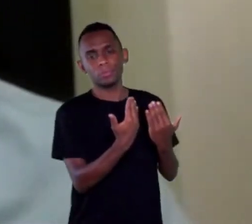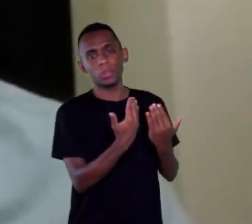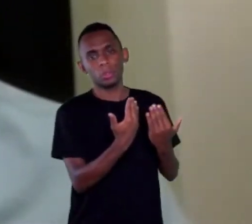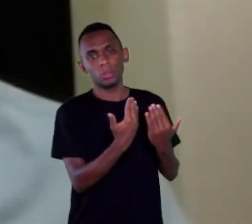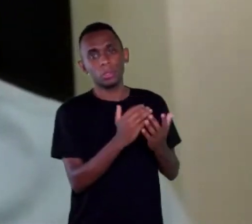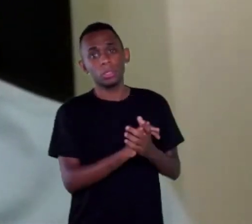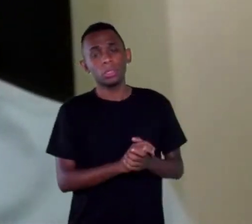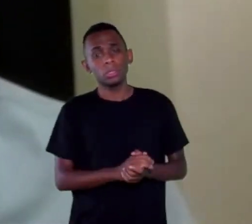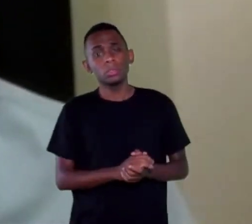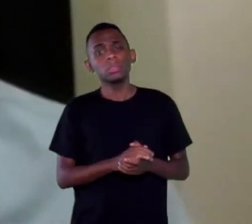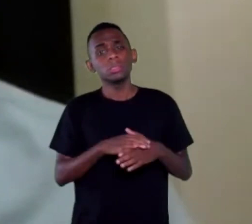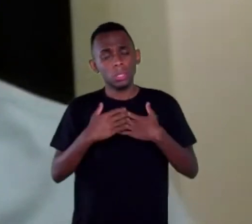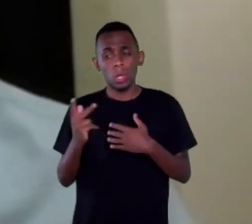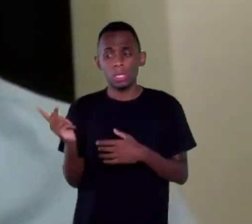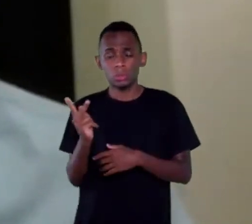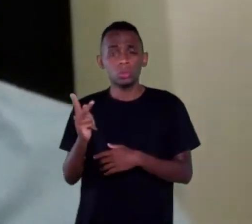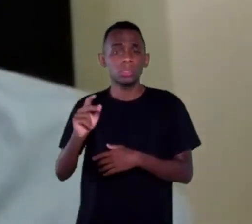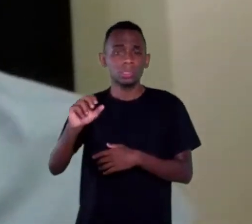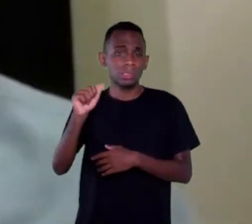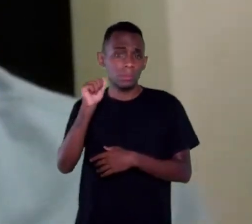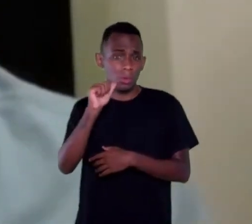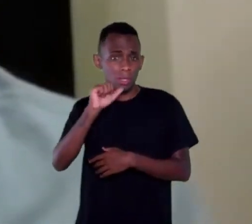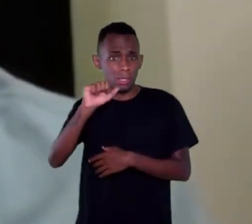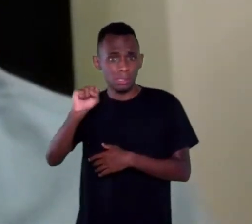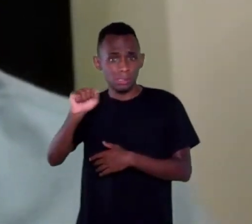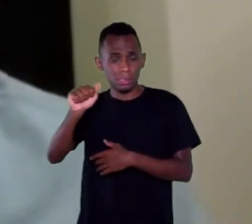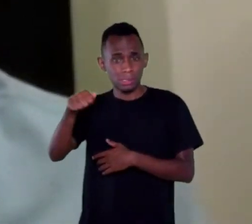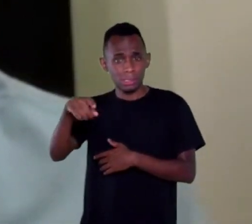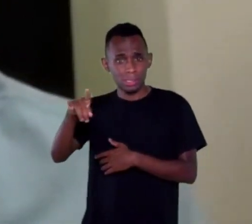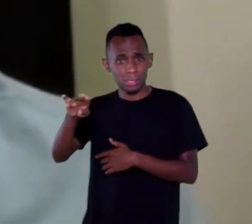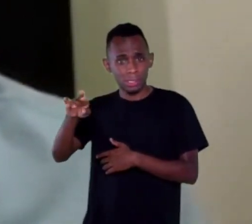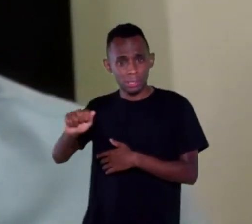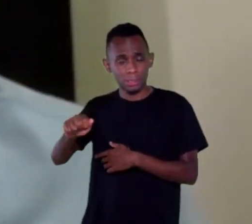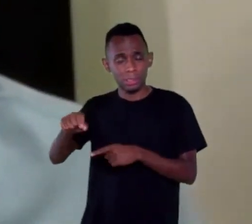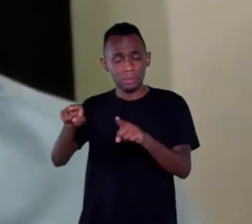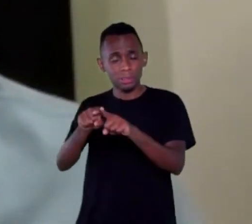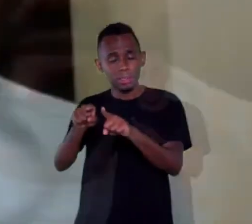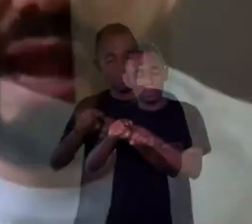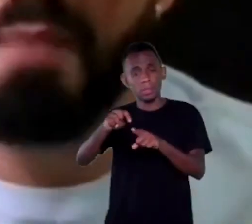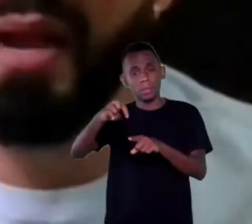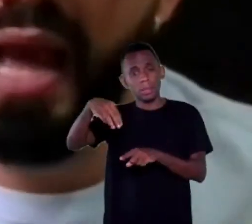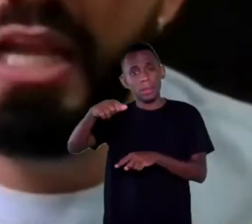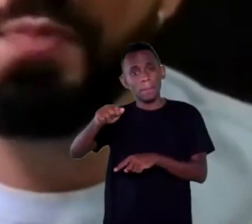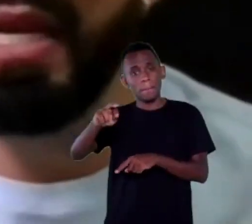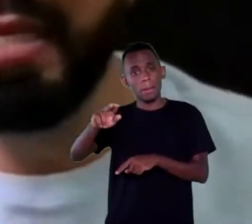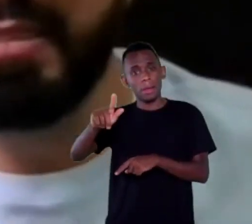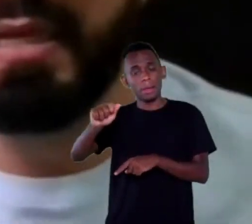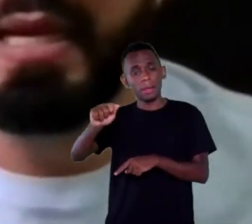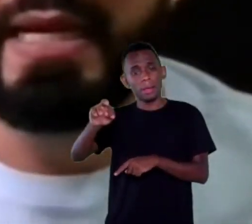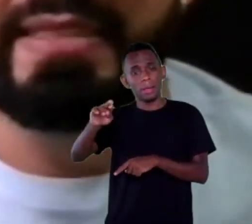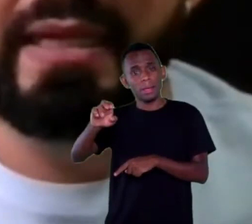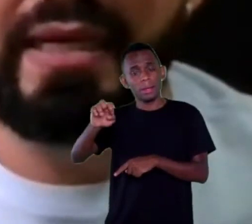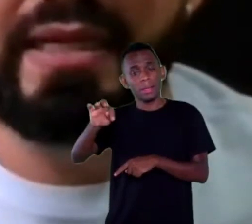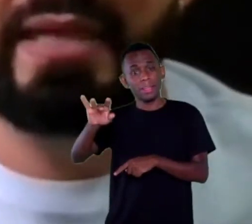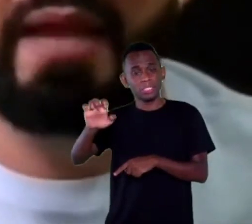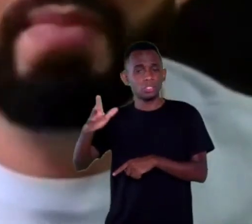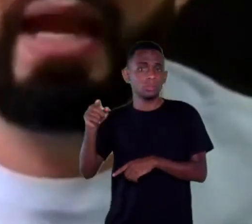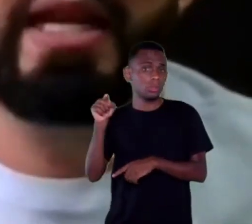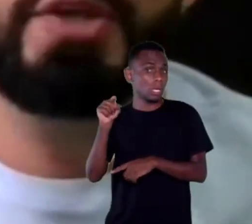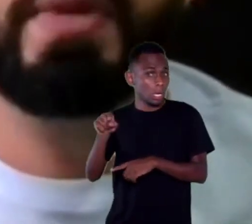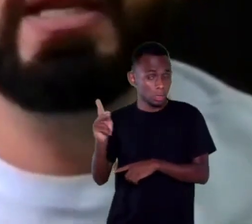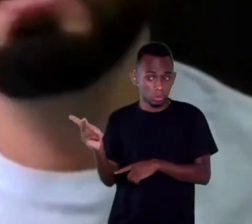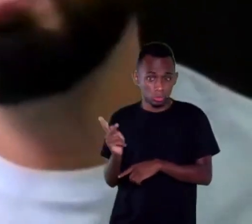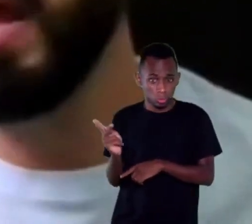Sandra e Margarete, elas entraram primeiro que todo mundo, né? Sandra de Sá e Margarete Menezes. Sandra de Sá e Margarete Menezes. Sandra de